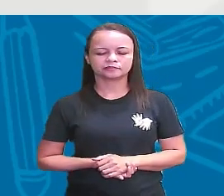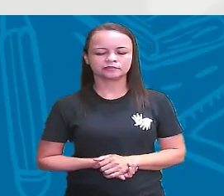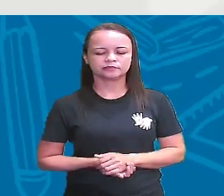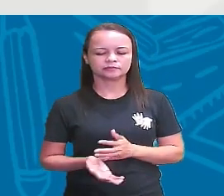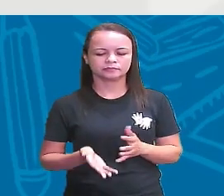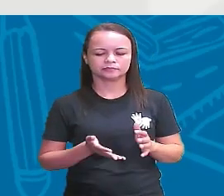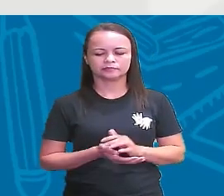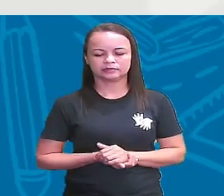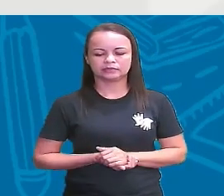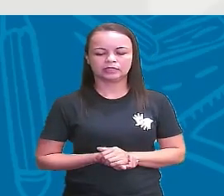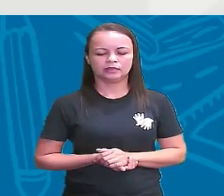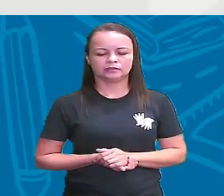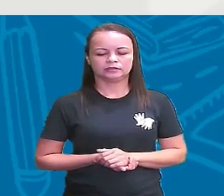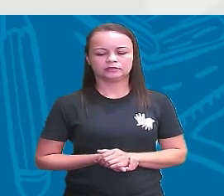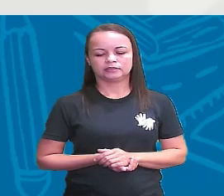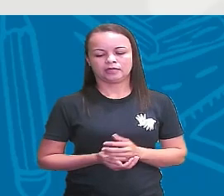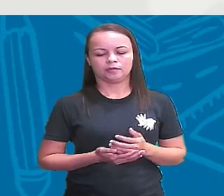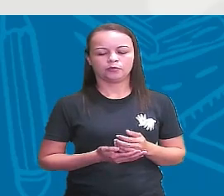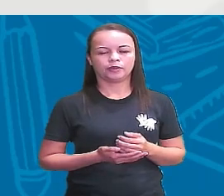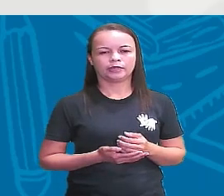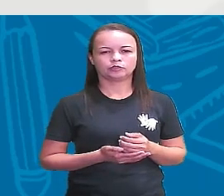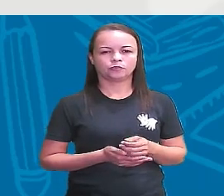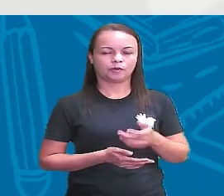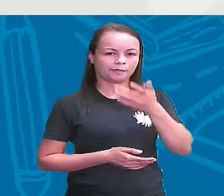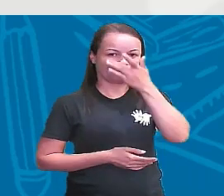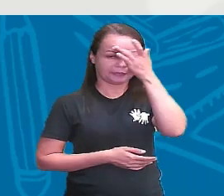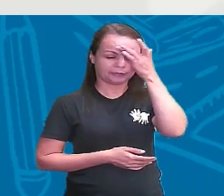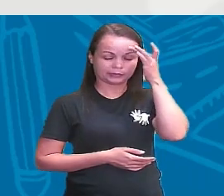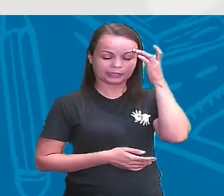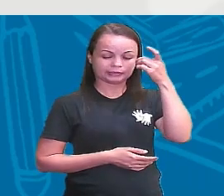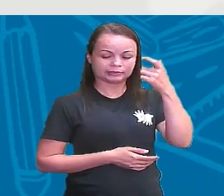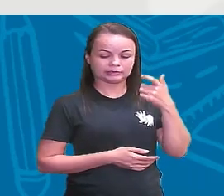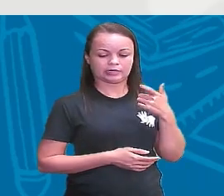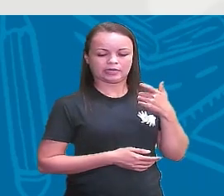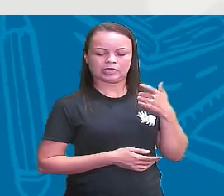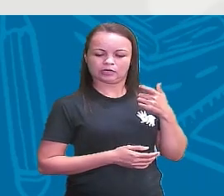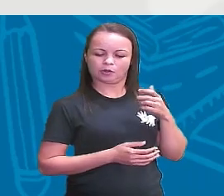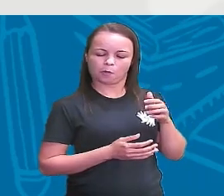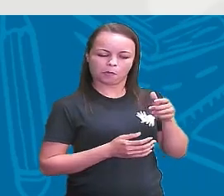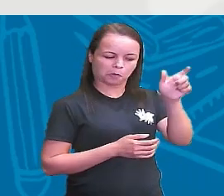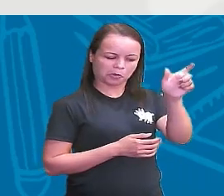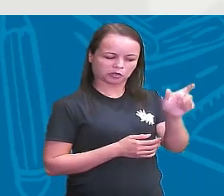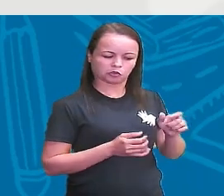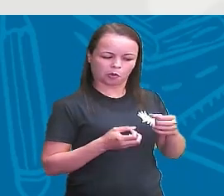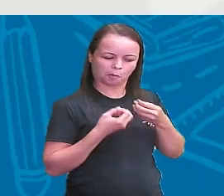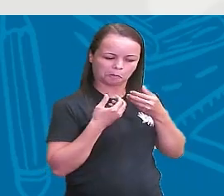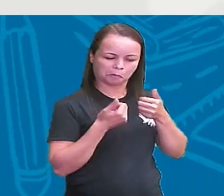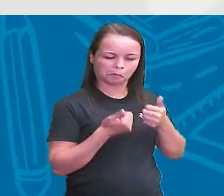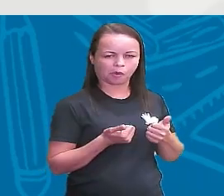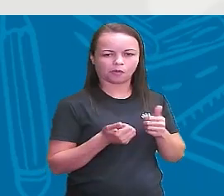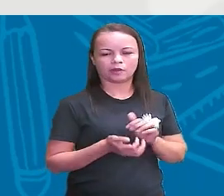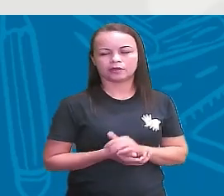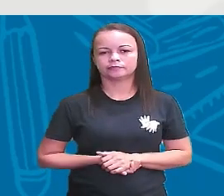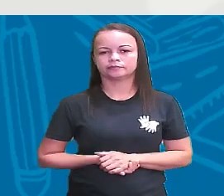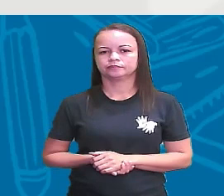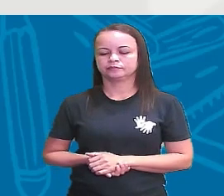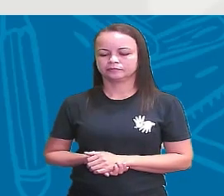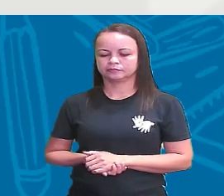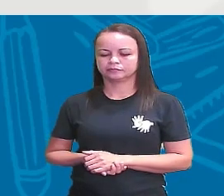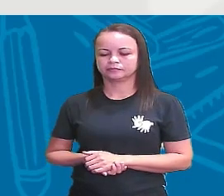de personalidade boa, tá certo? Tem a ver com a personalidade da pessoa.